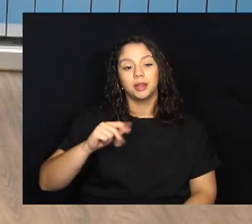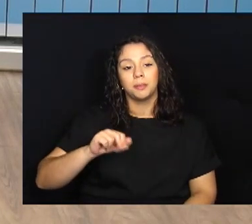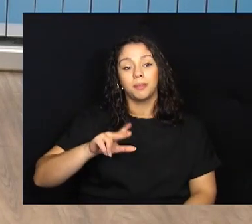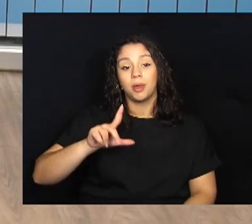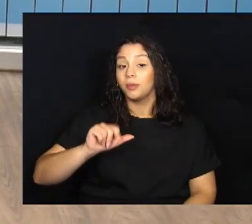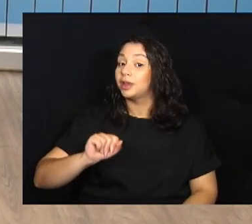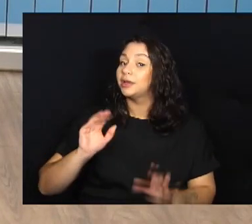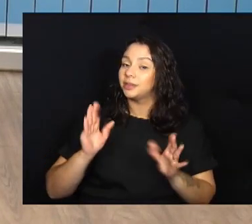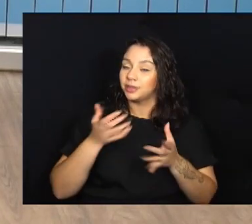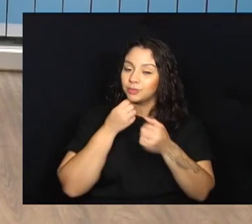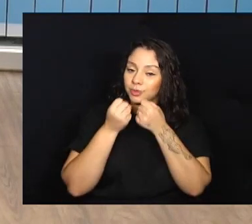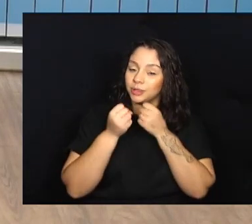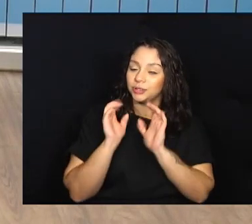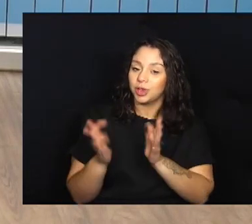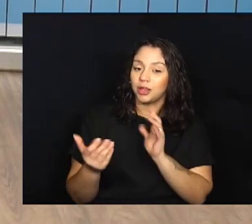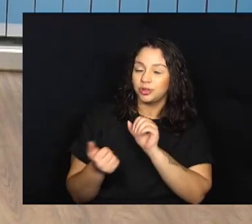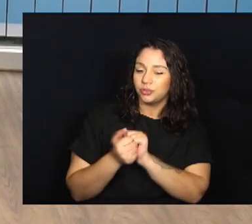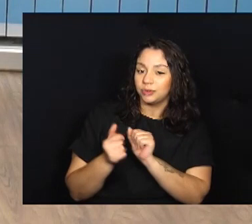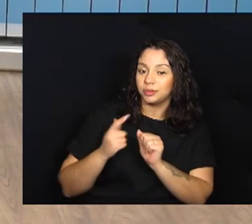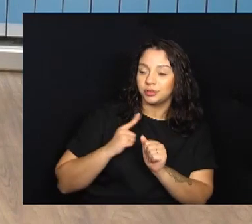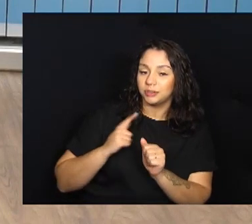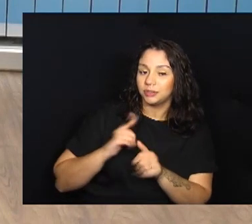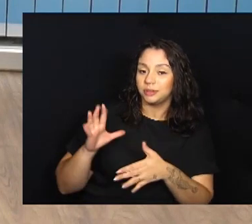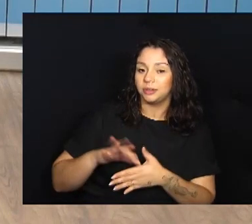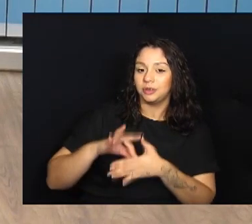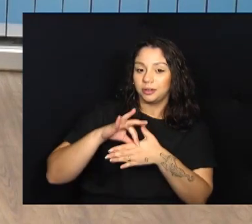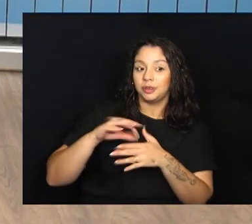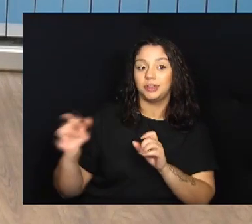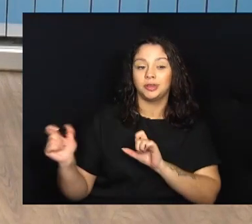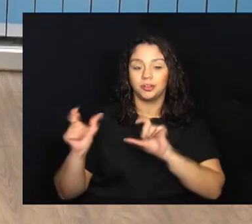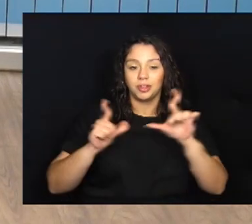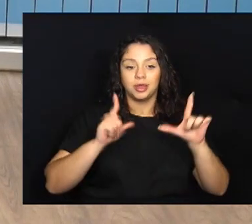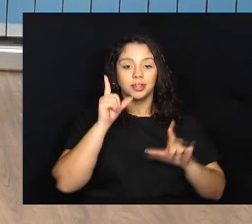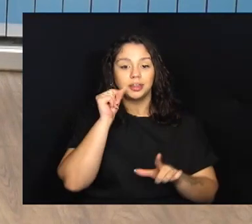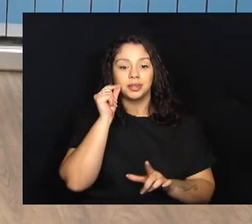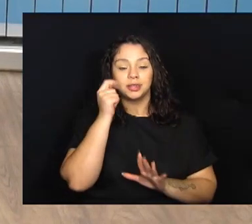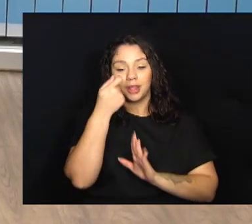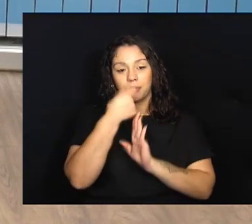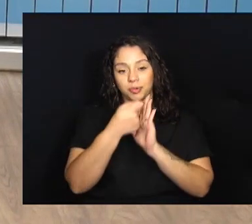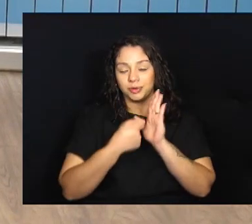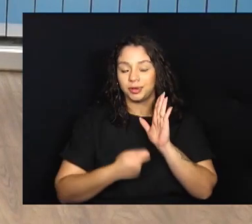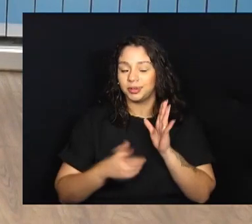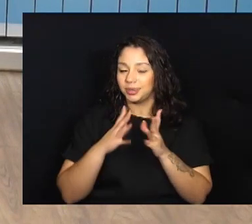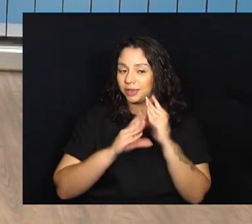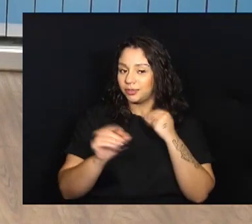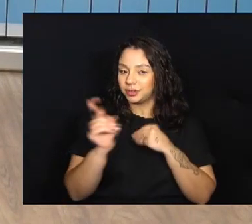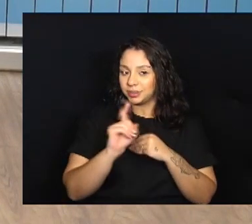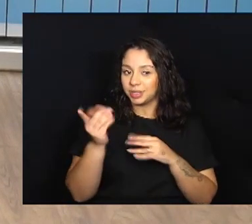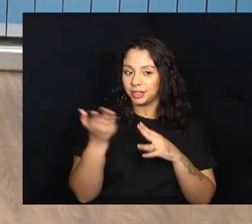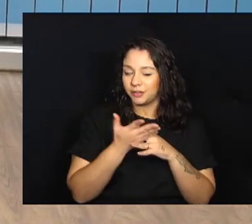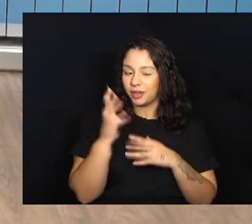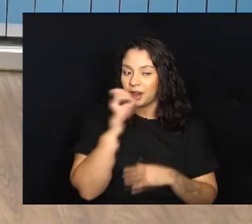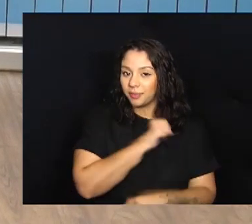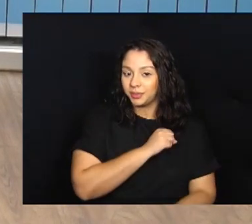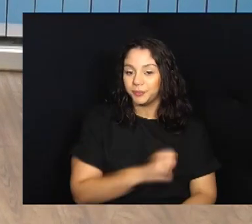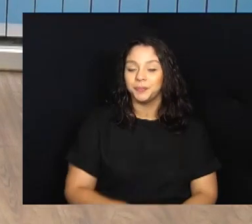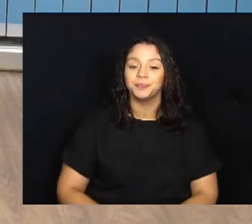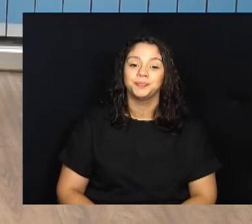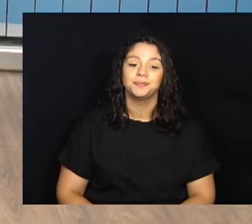estúdios, vem para comandar o Câmara Total com o nosso quadro Na Ponta do Lápis. Não saia daí que o nosso intervalo é rapidinho.